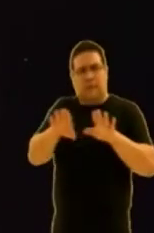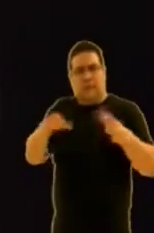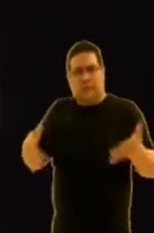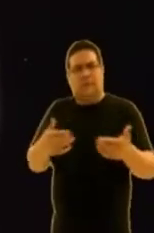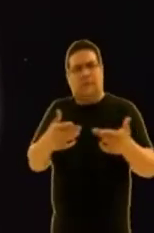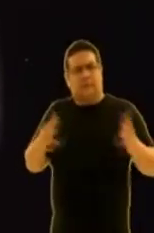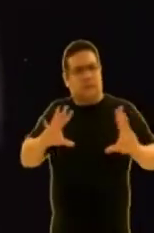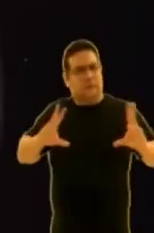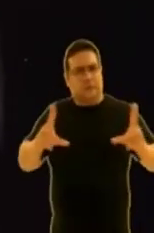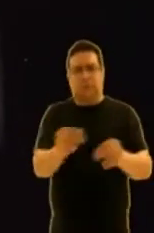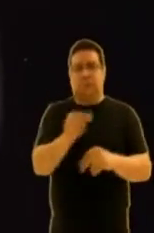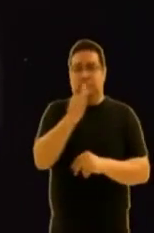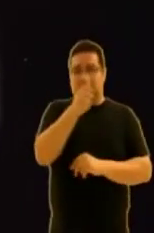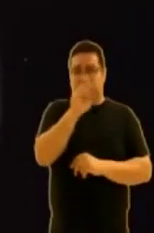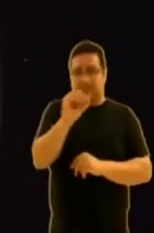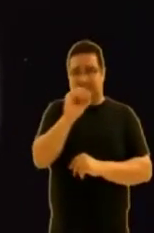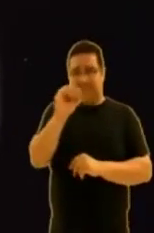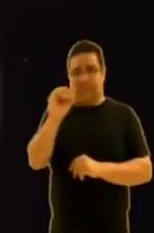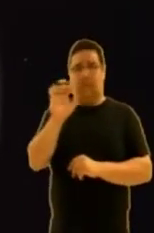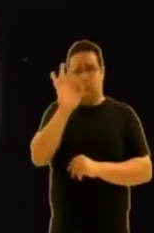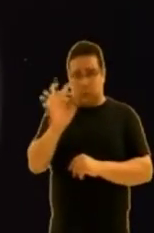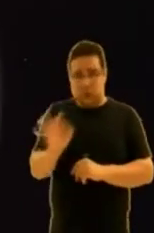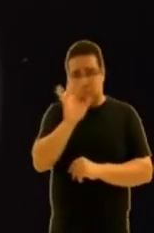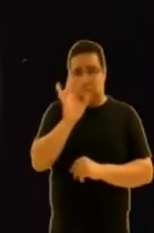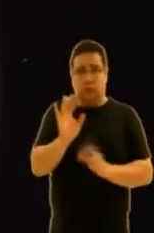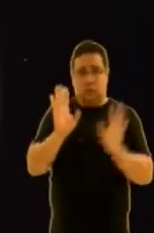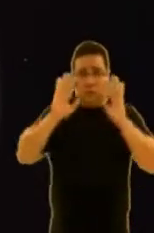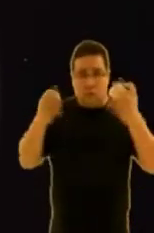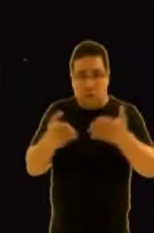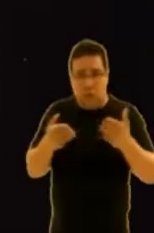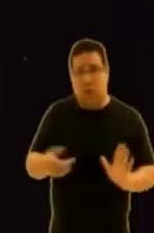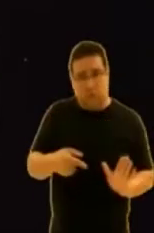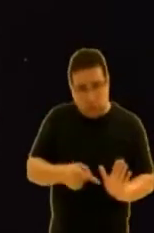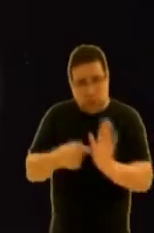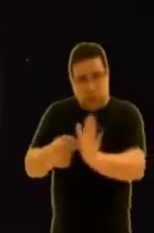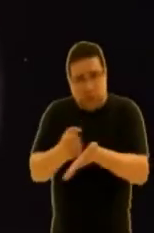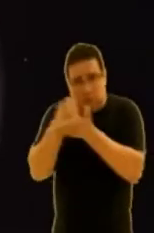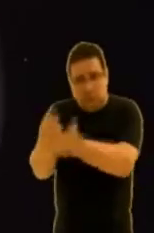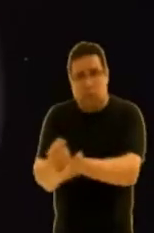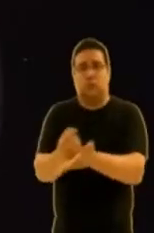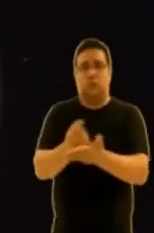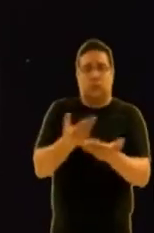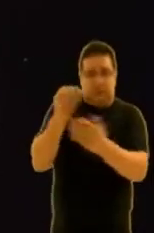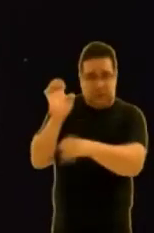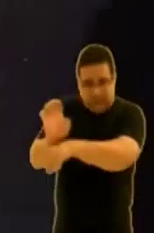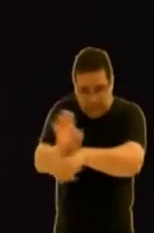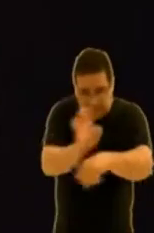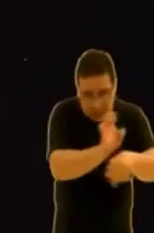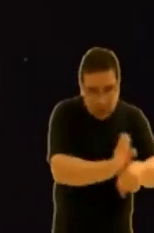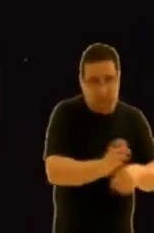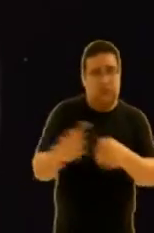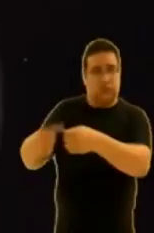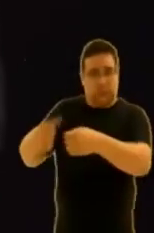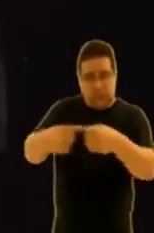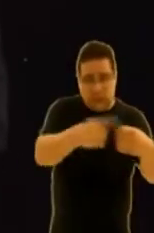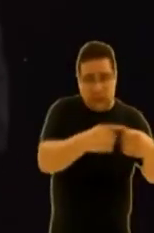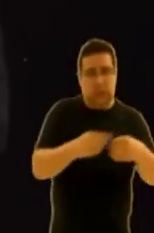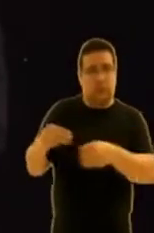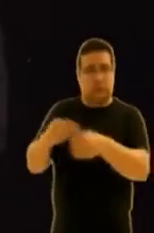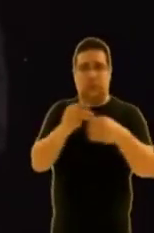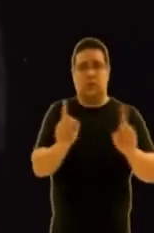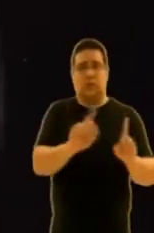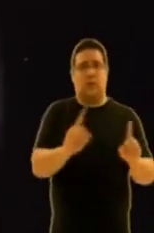do orçamento do FNDE é destinado a estados e municípios. Então, o FNDE ele não tem rede própria. O FNDE